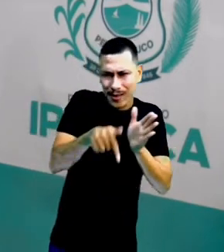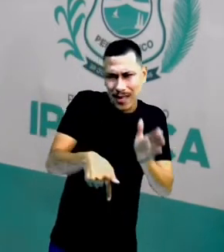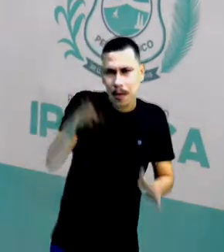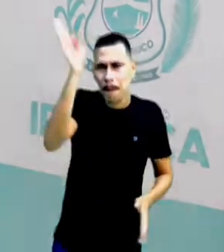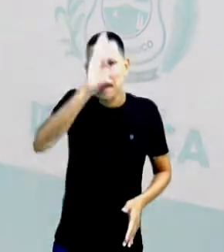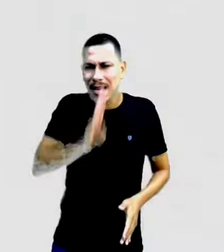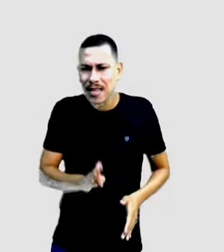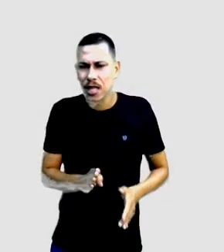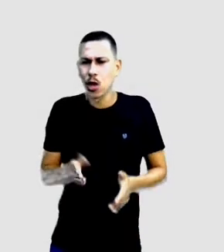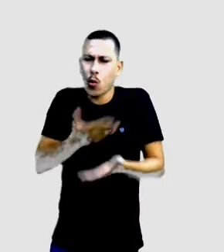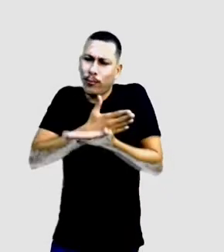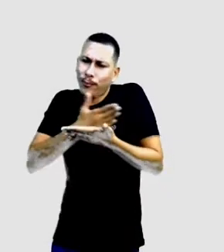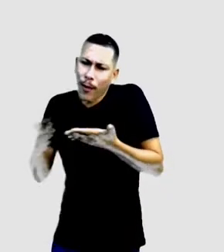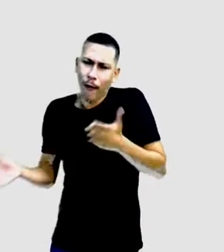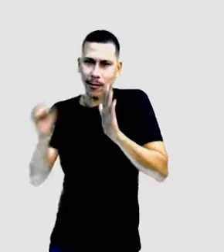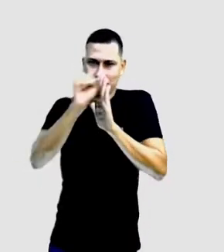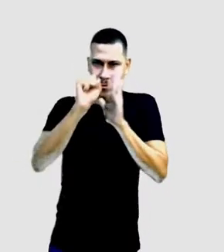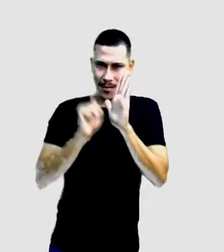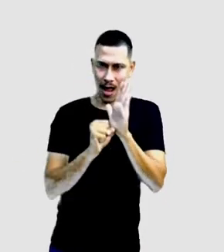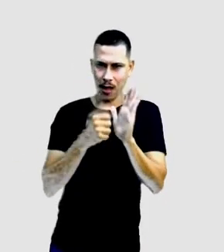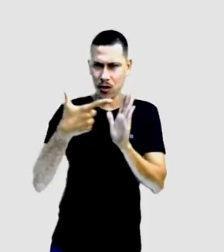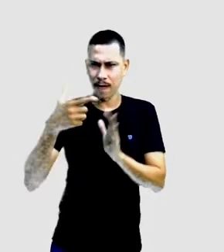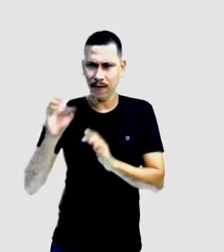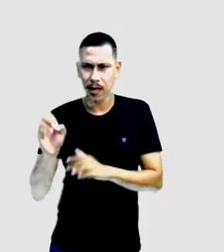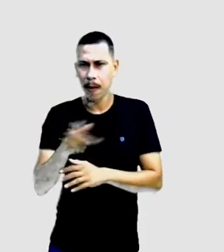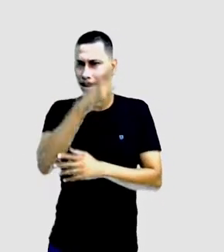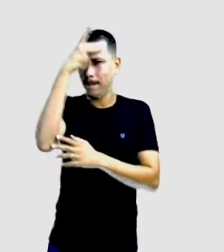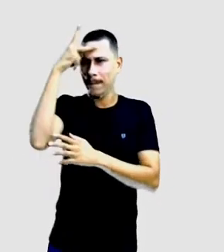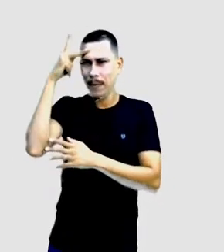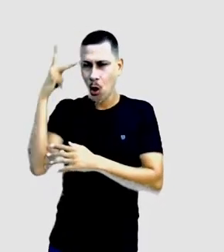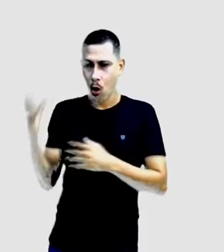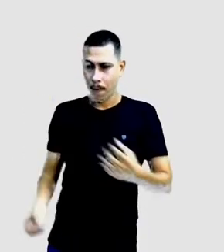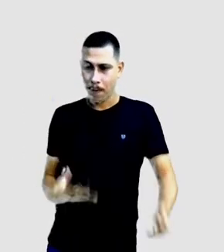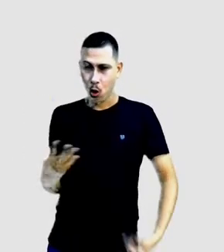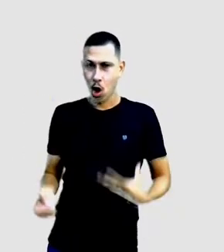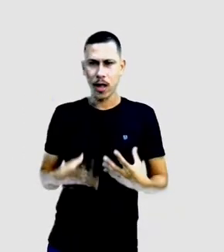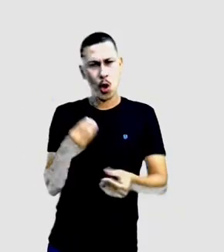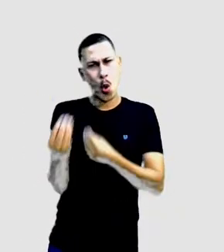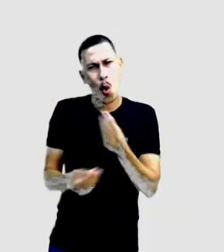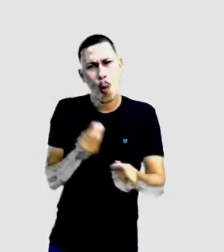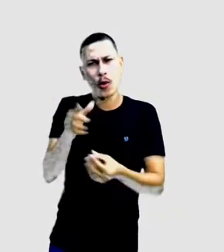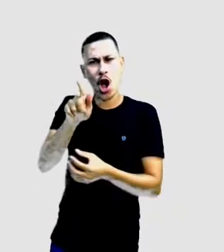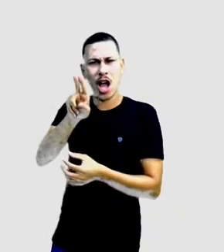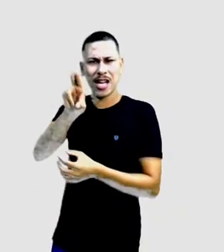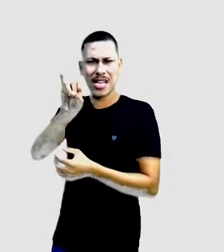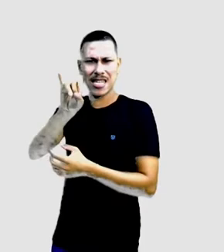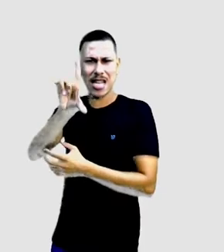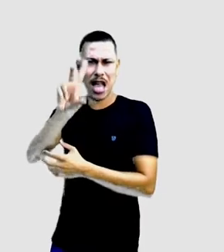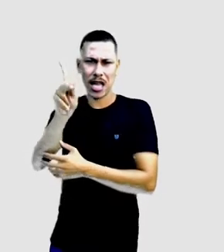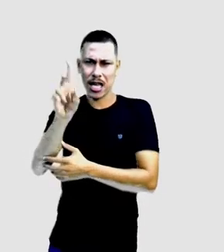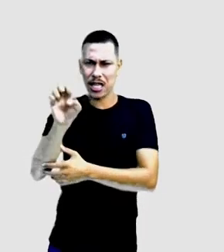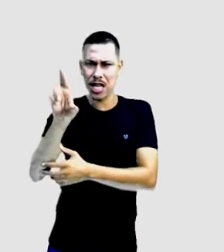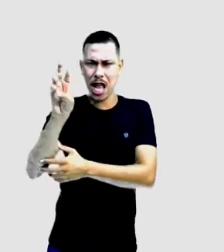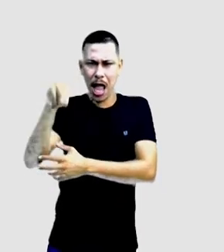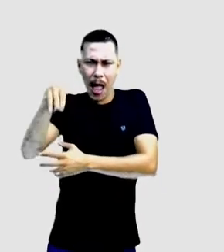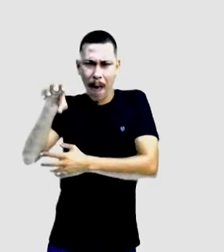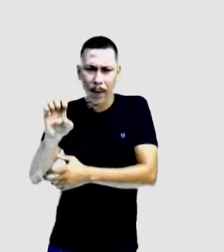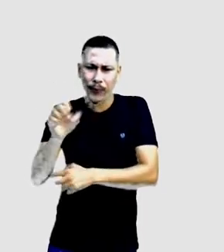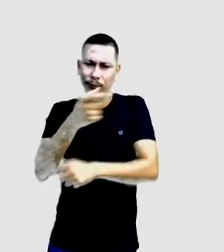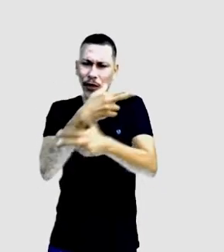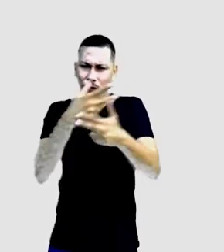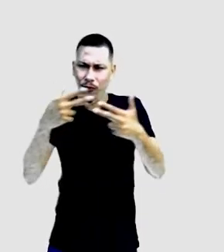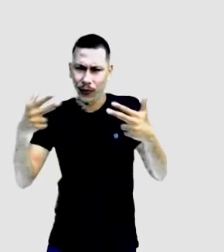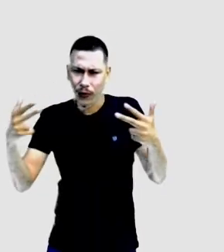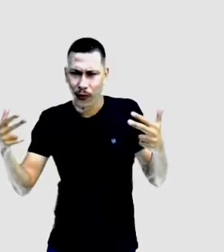século XX, certo? E poetas como Paulo Leminski, Guilherme de Almeida, Milô Fernandes, Alice